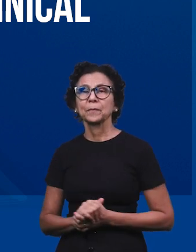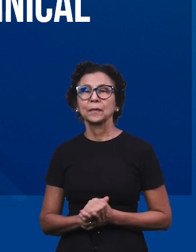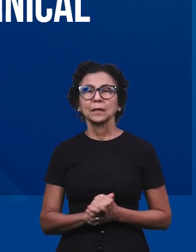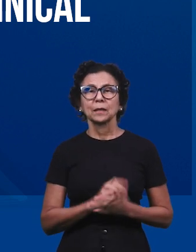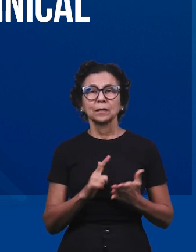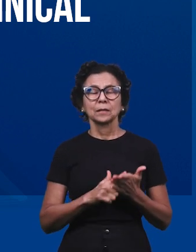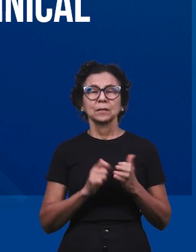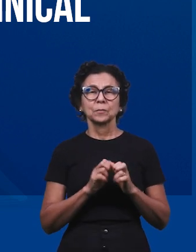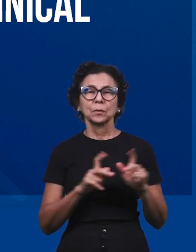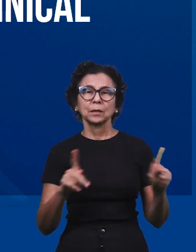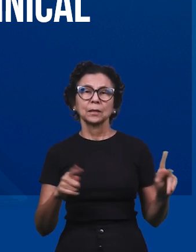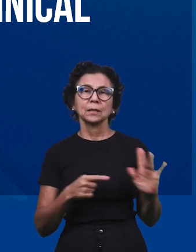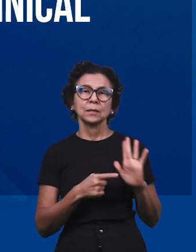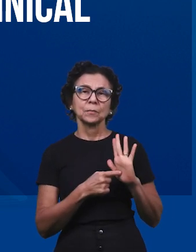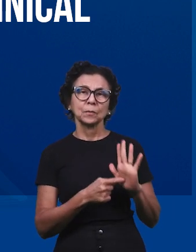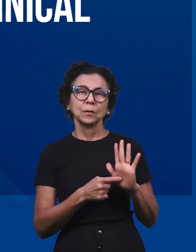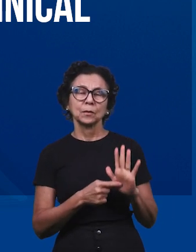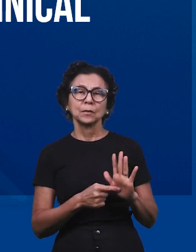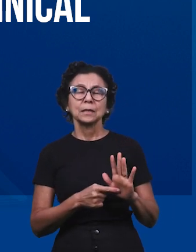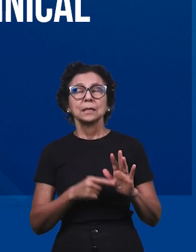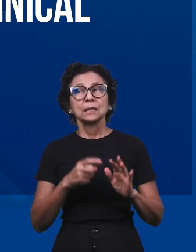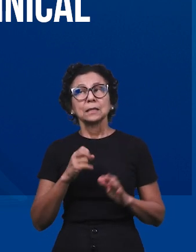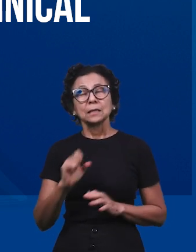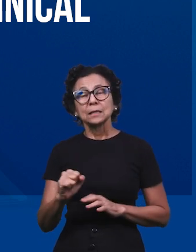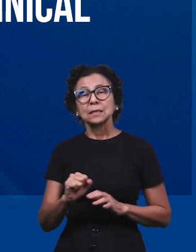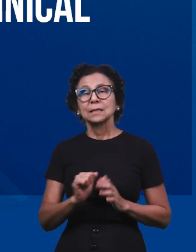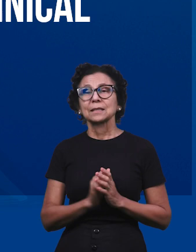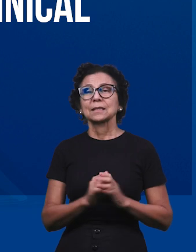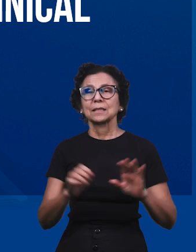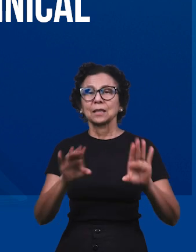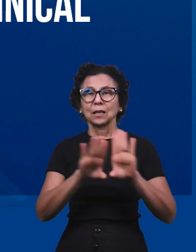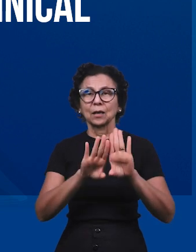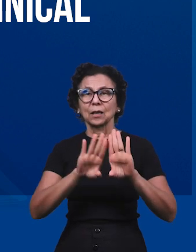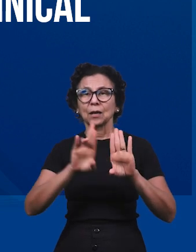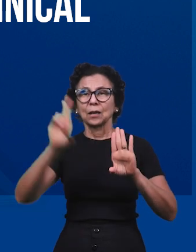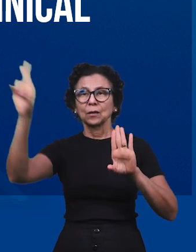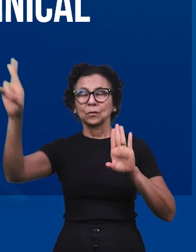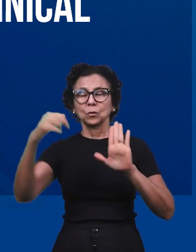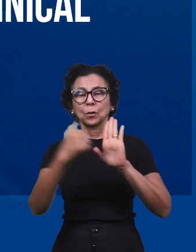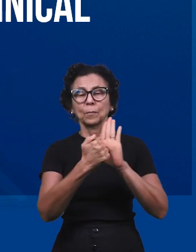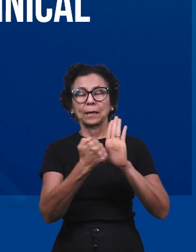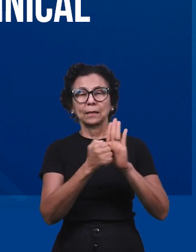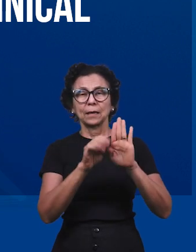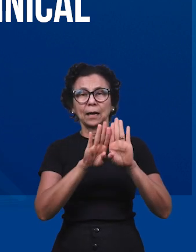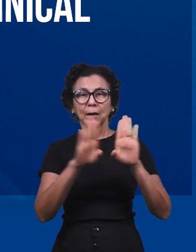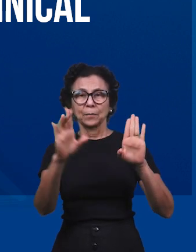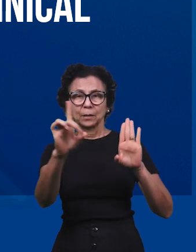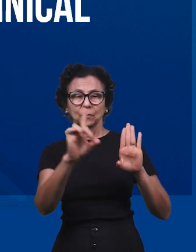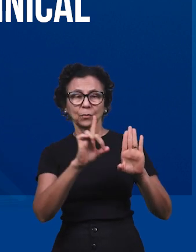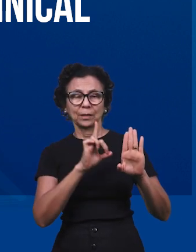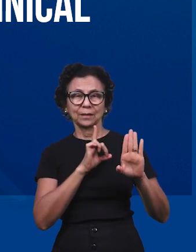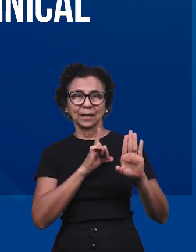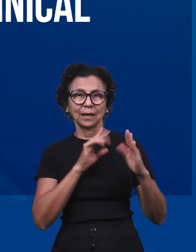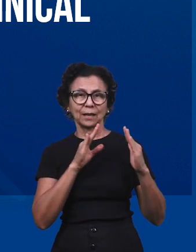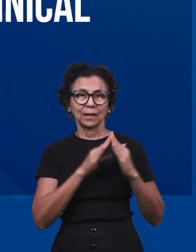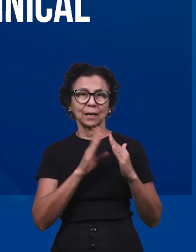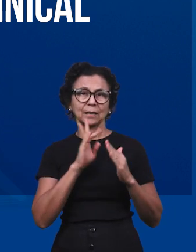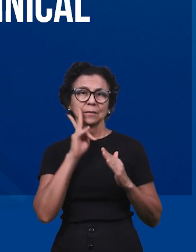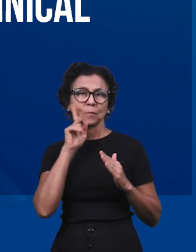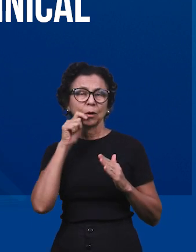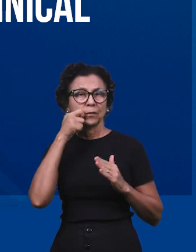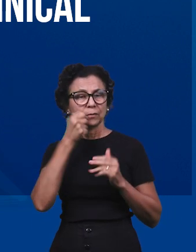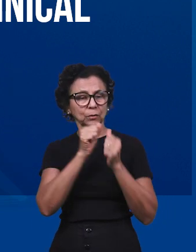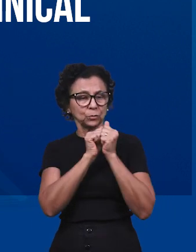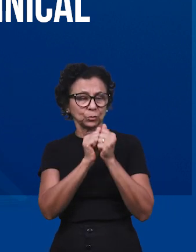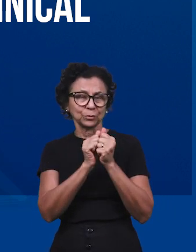eis que estou à porta e bato. Se alguém ouvir a minha voz e abrir a porta, entrarei em sua casa e com ele cearei e ele